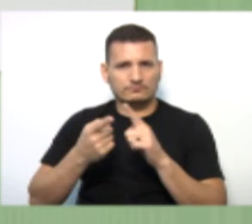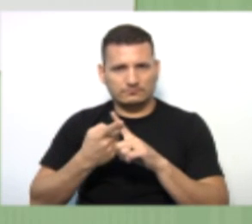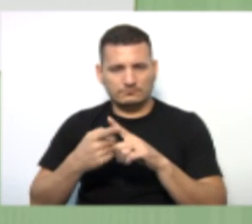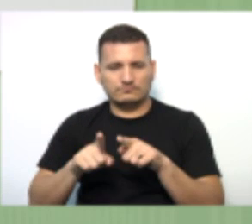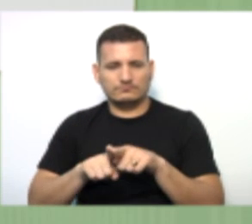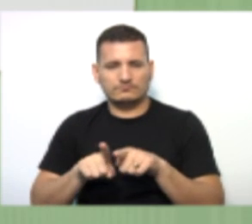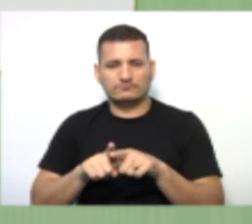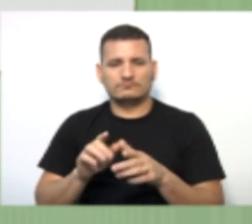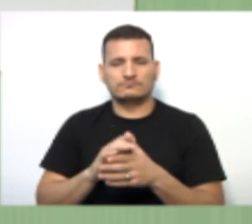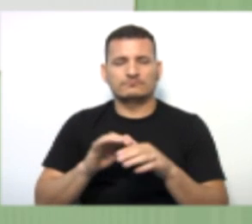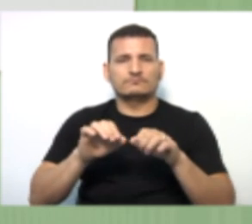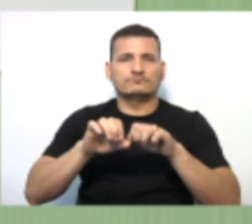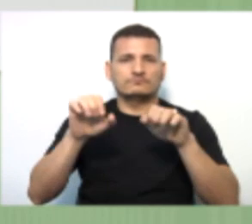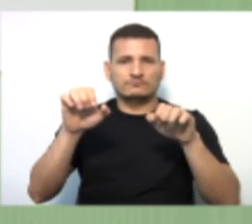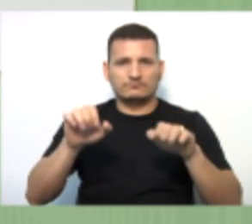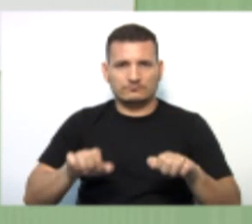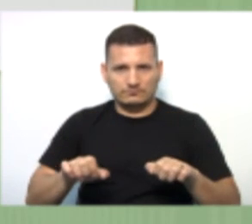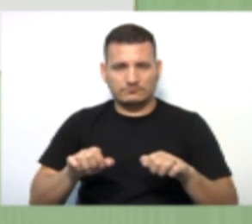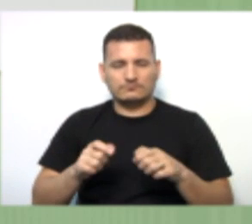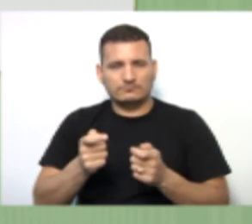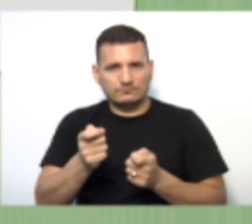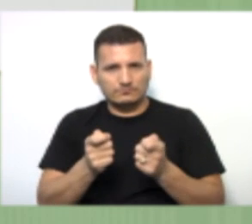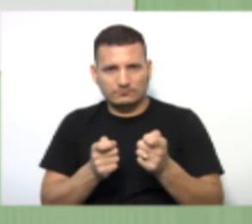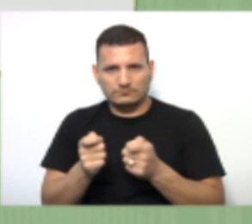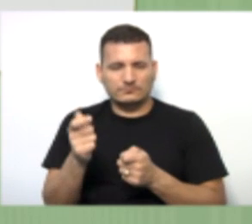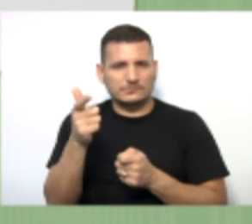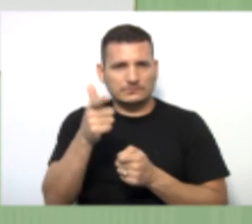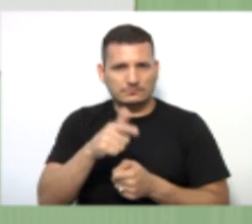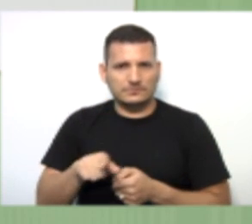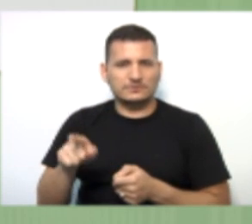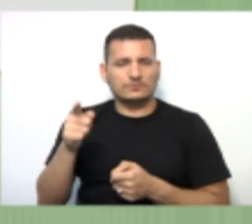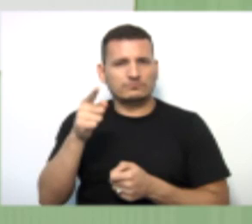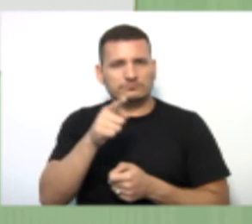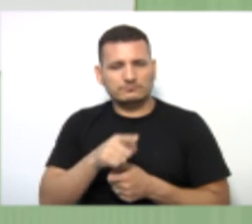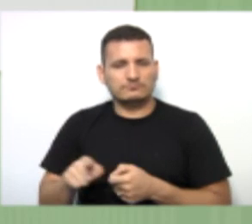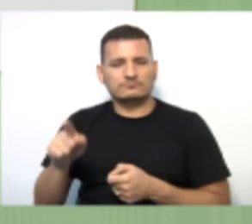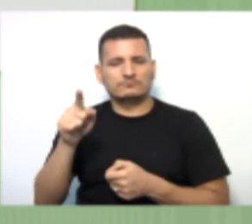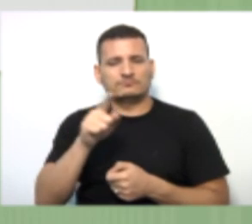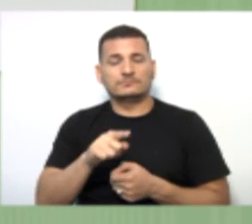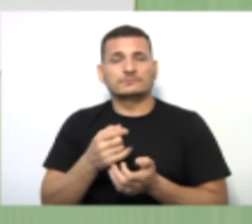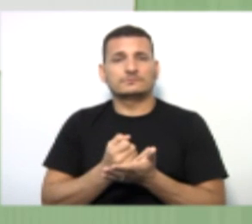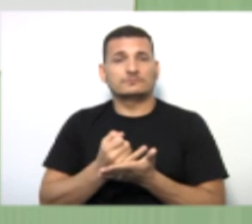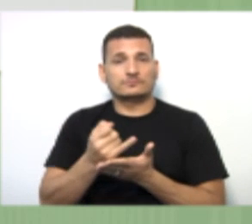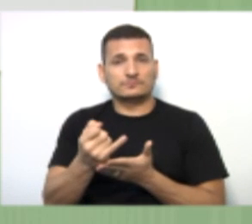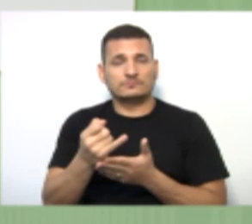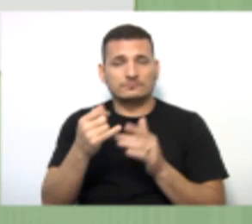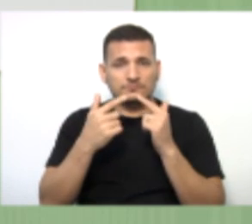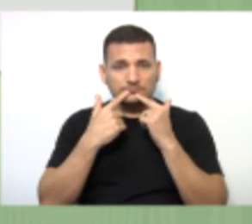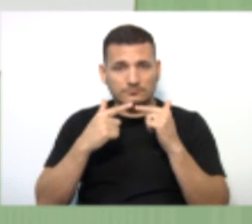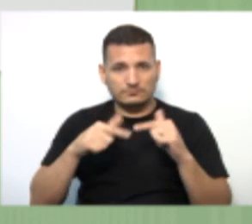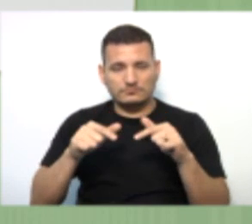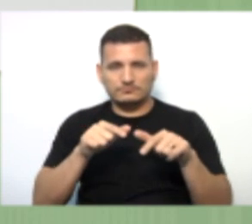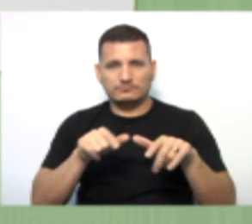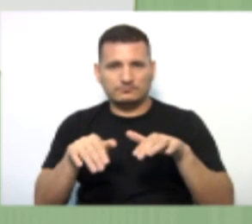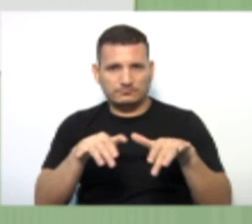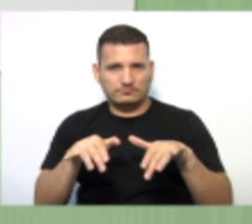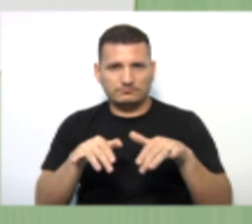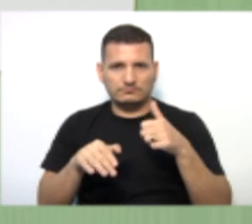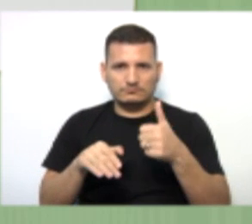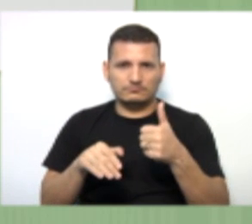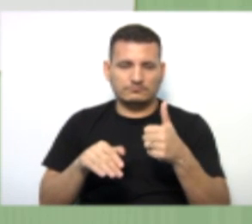de repetição, comparação entre estruturas de repetição, introdução à linguagem de programação.